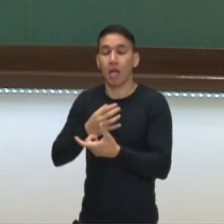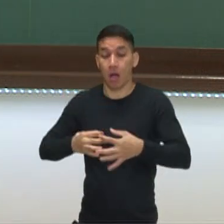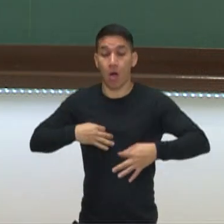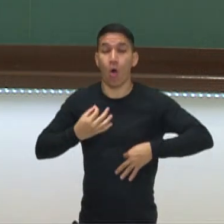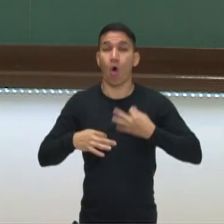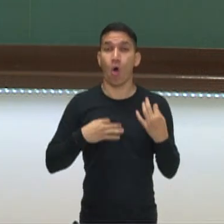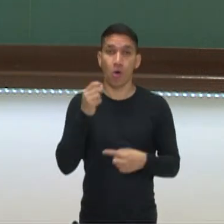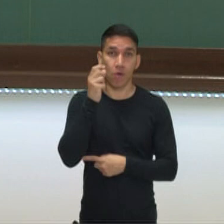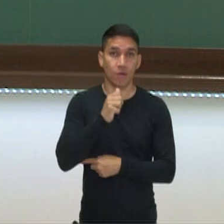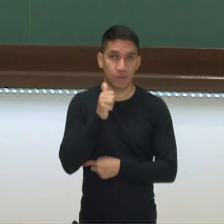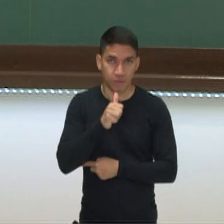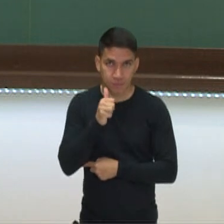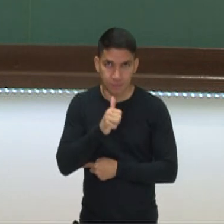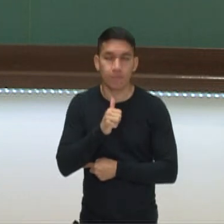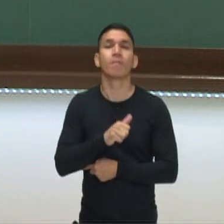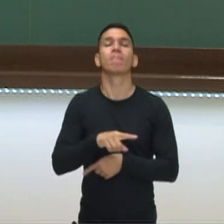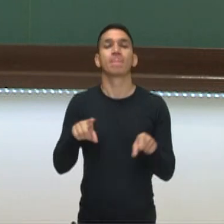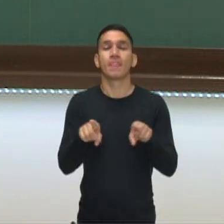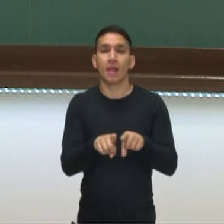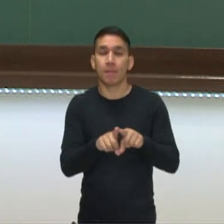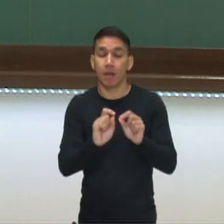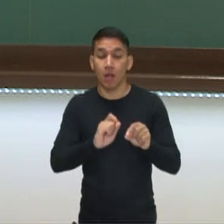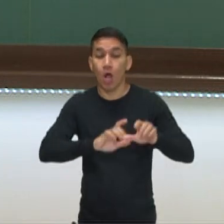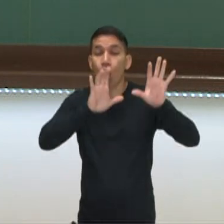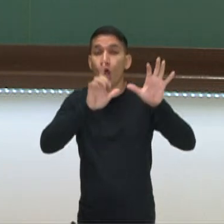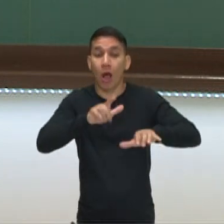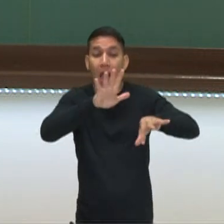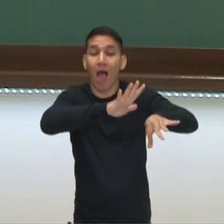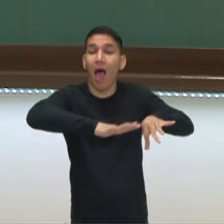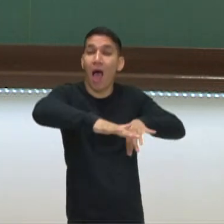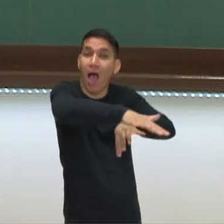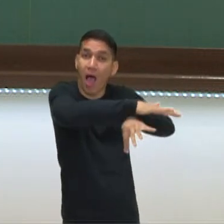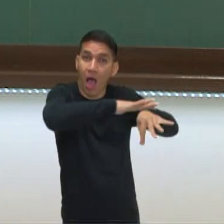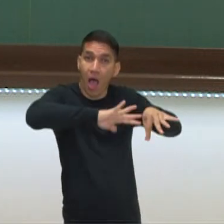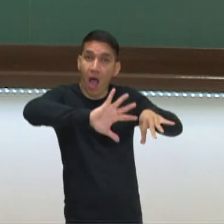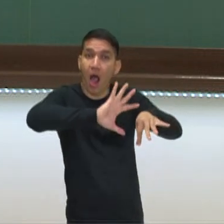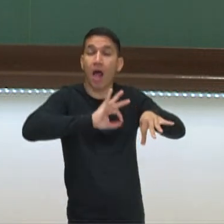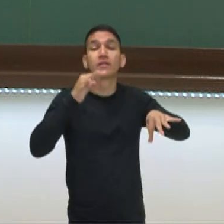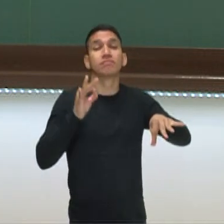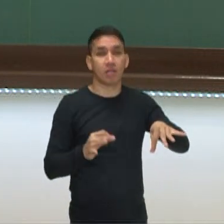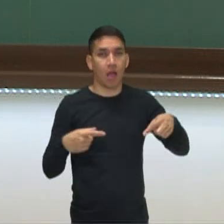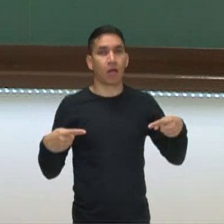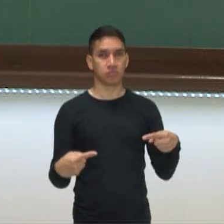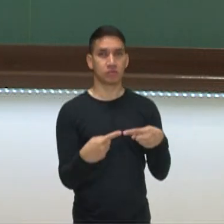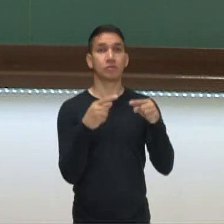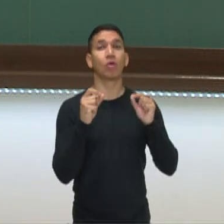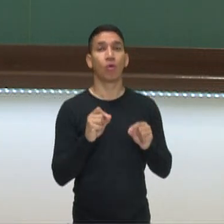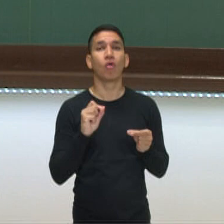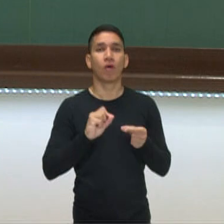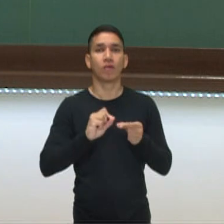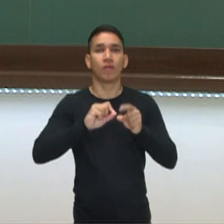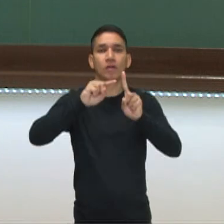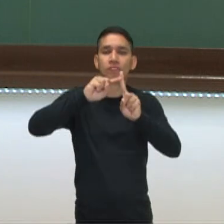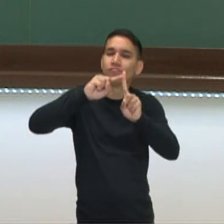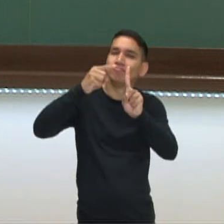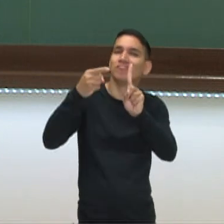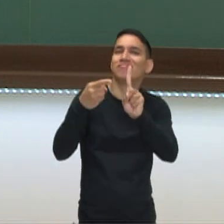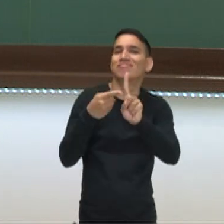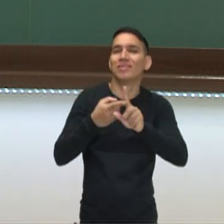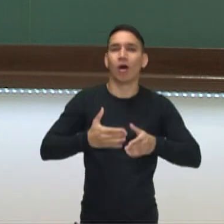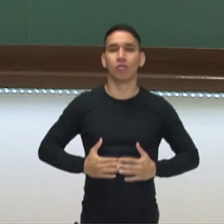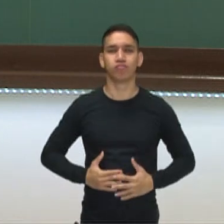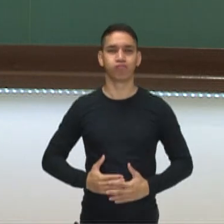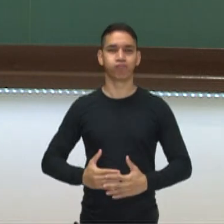hormônios femininos e é o local propício, o local adequado para gerar uma nova